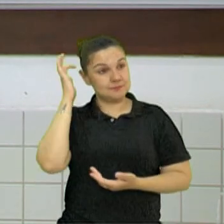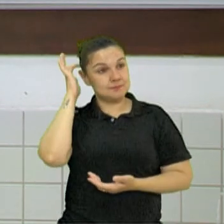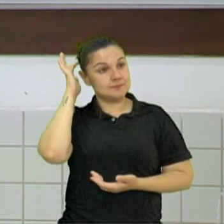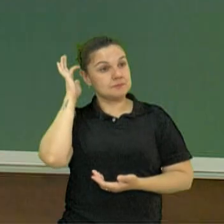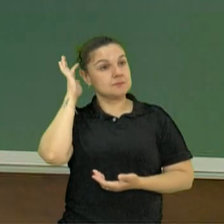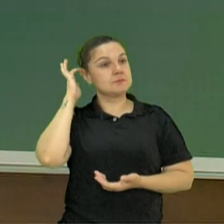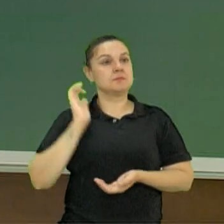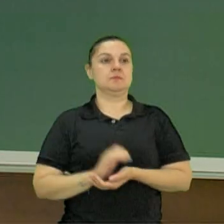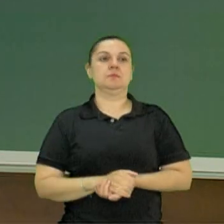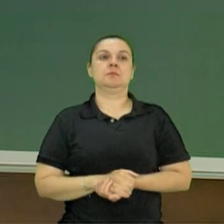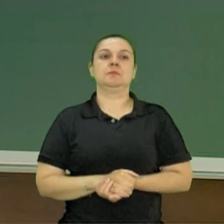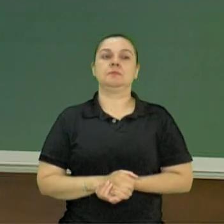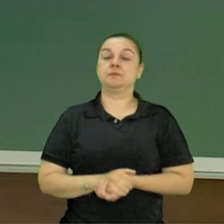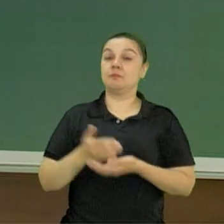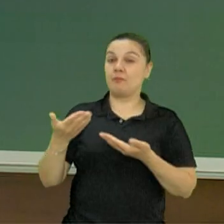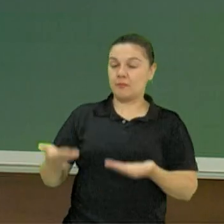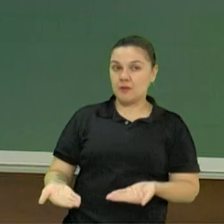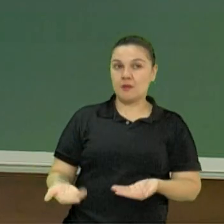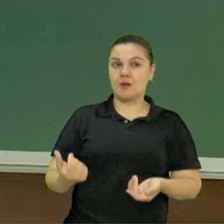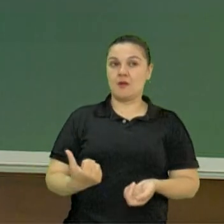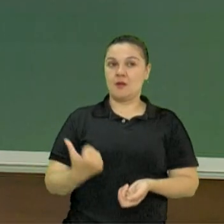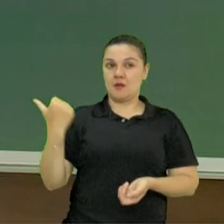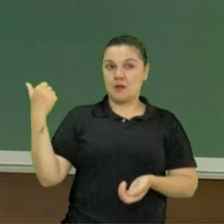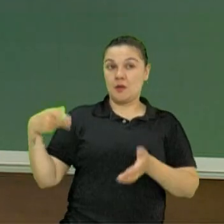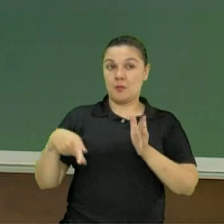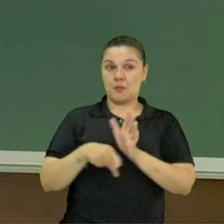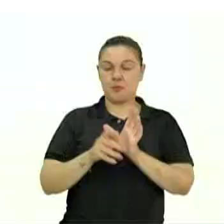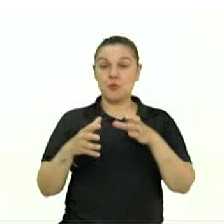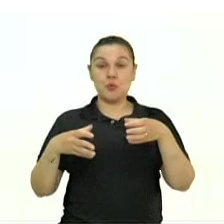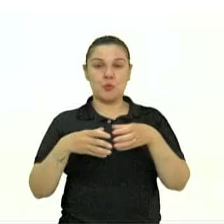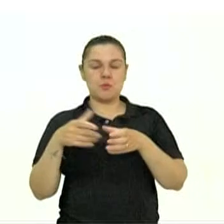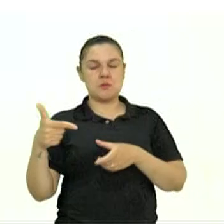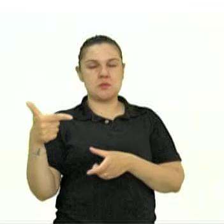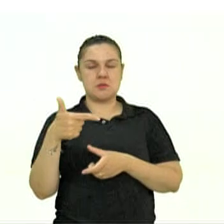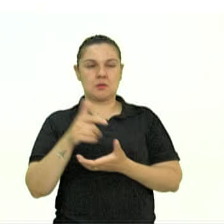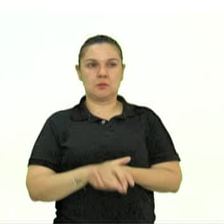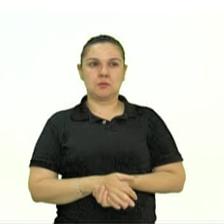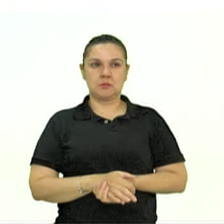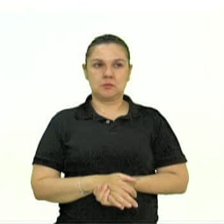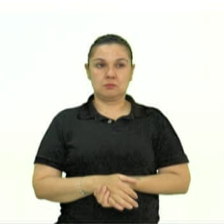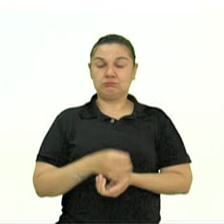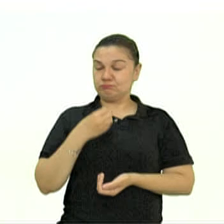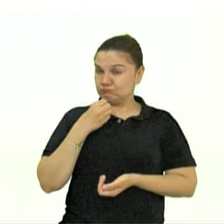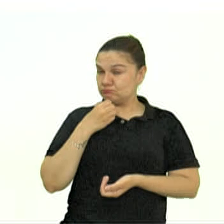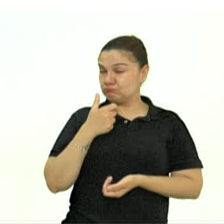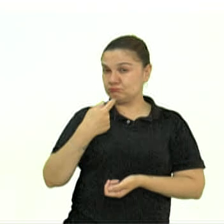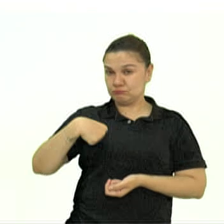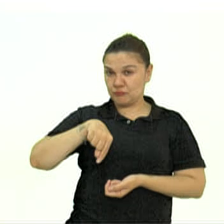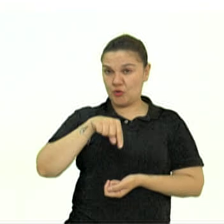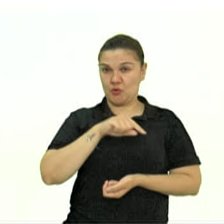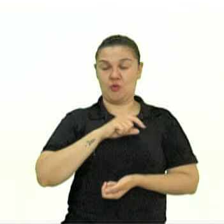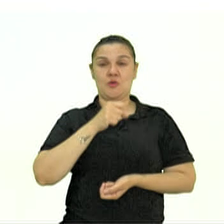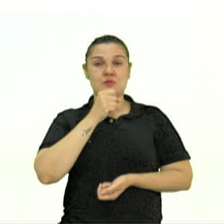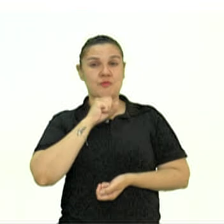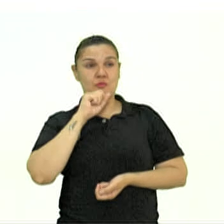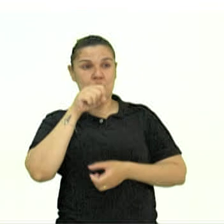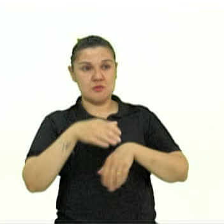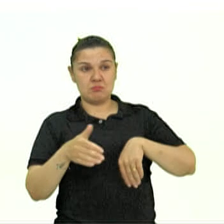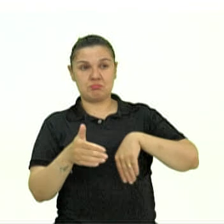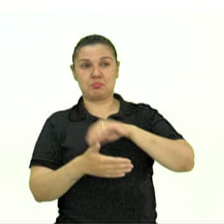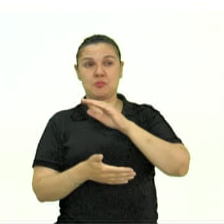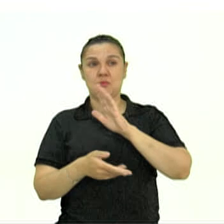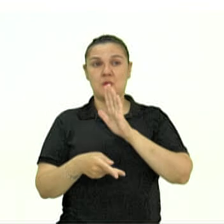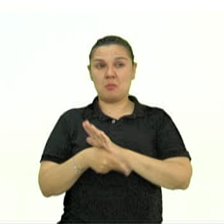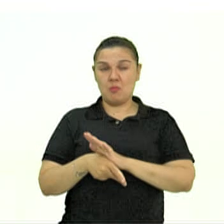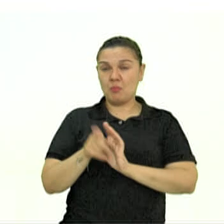nós vamos ler um trecho que é lá do canto segundo. Bem que os nossos avós fossem despojo da perfídia